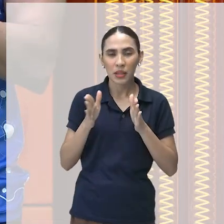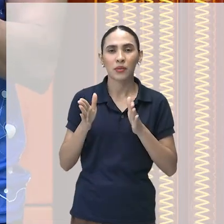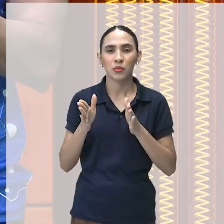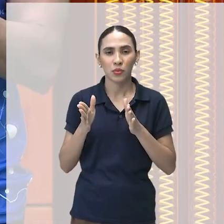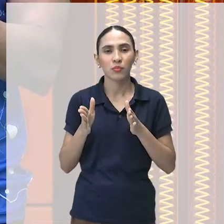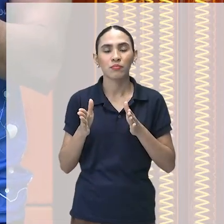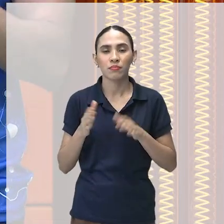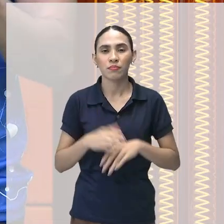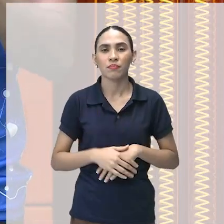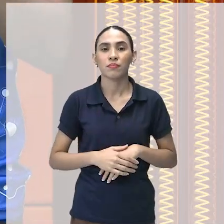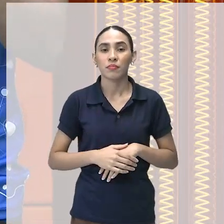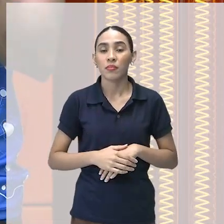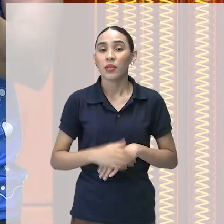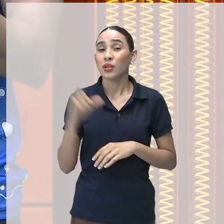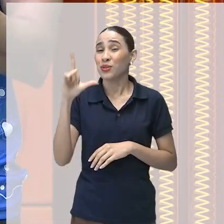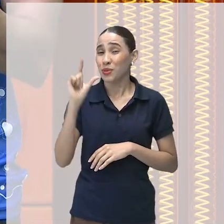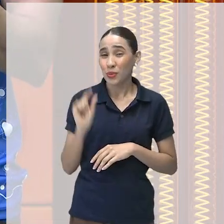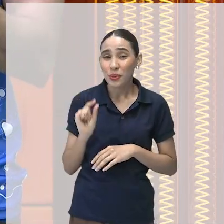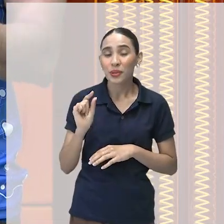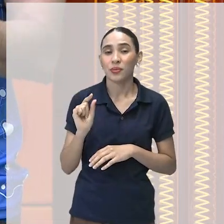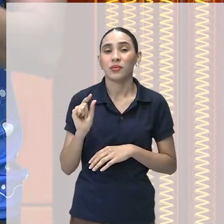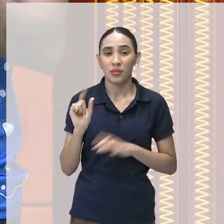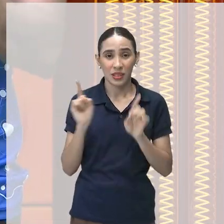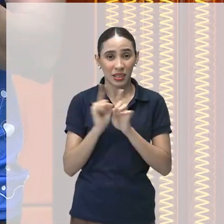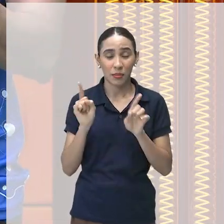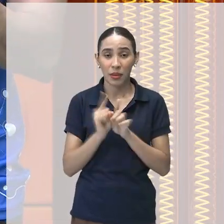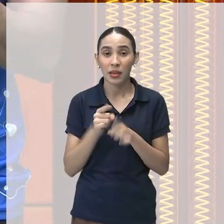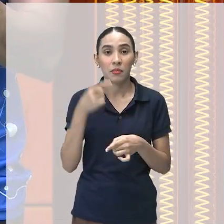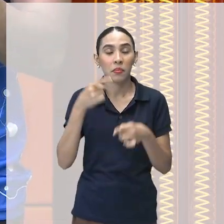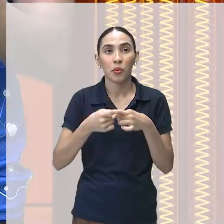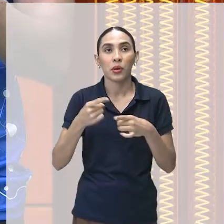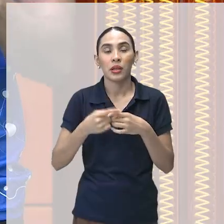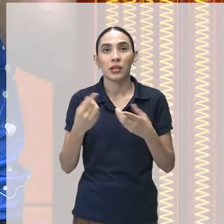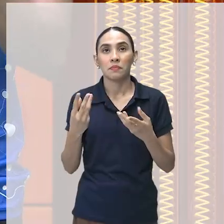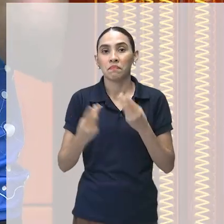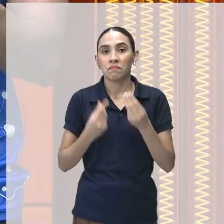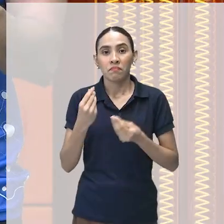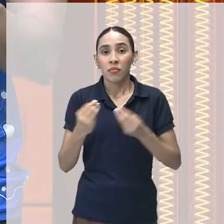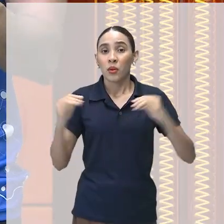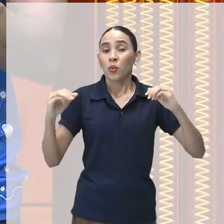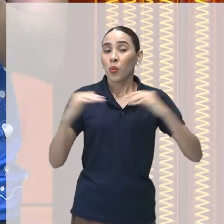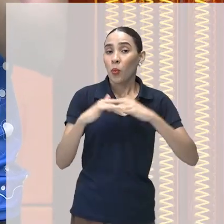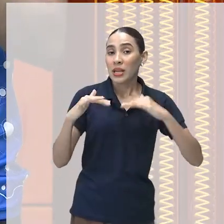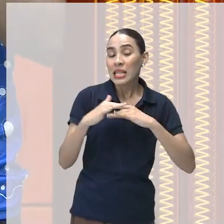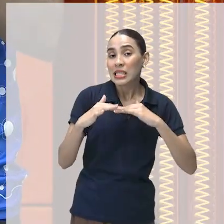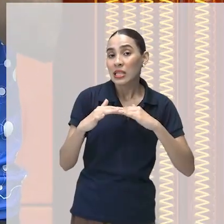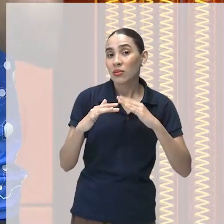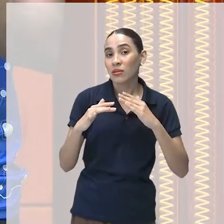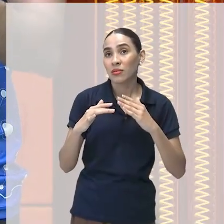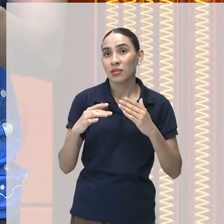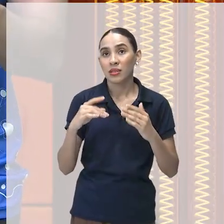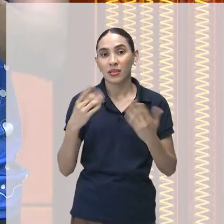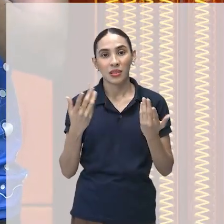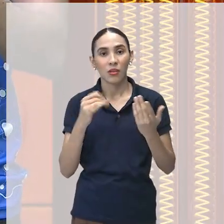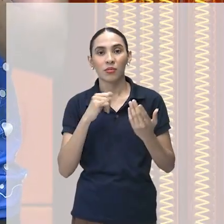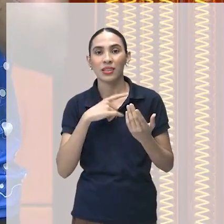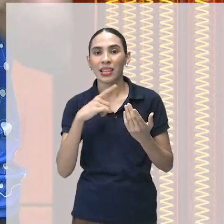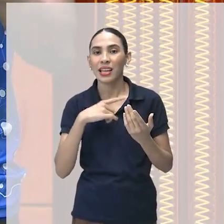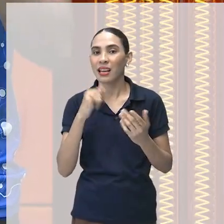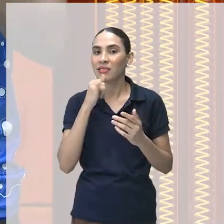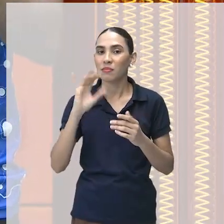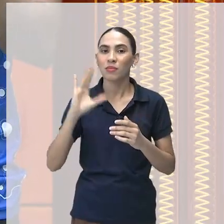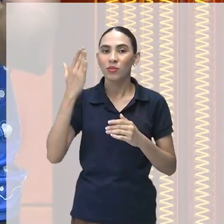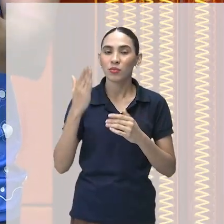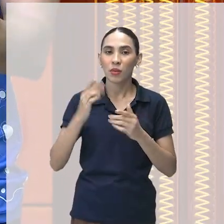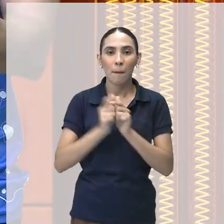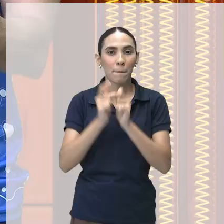de reprodução, né? Diminuiu bastante em decorrência ali da urbanização, da gente ter tido esse fenômeno onde a